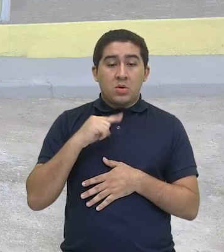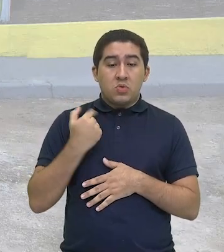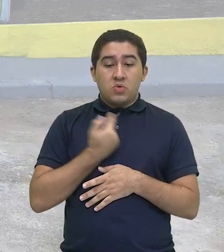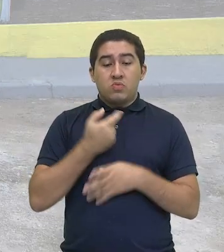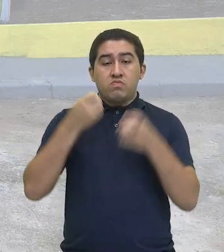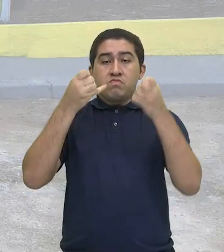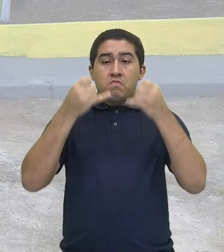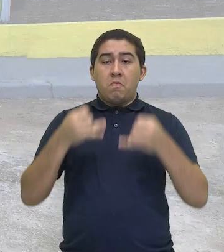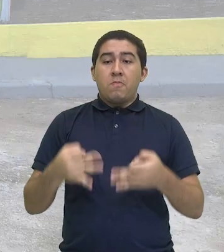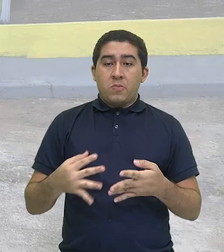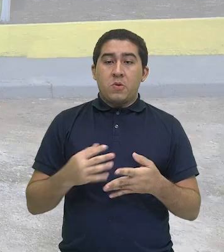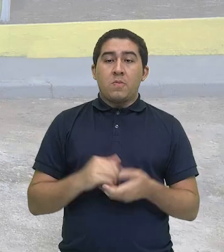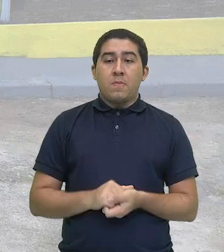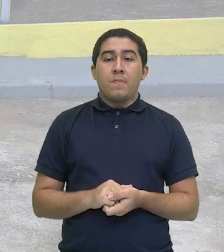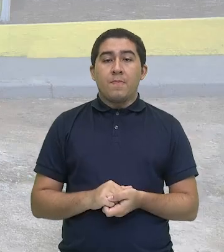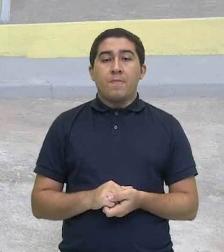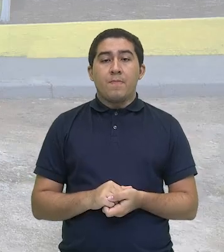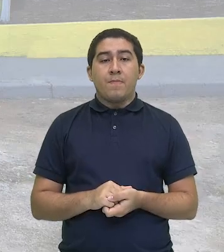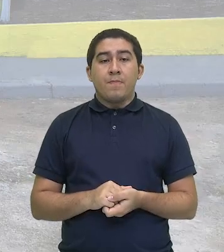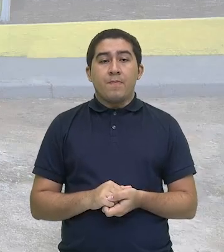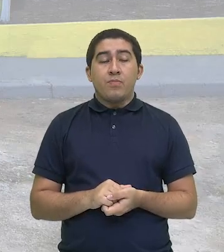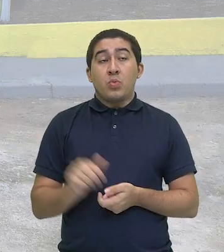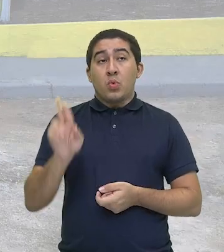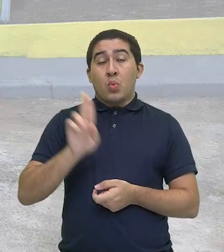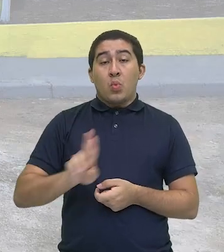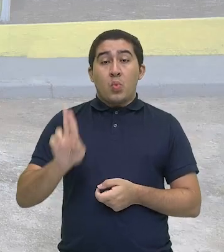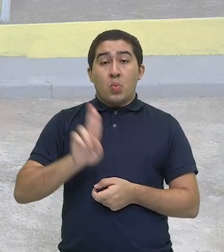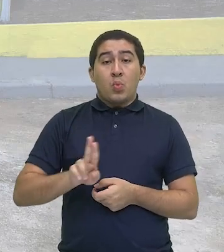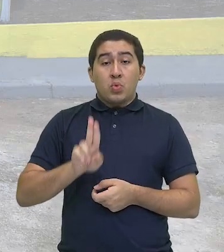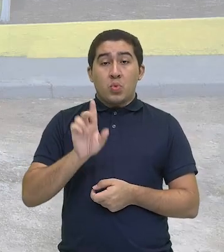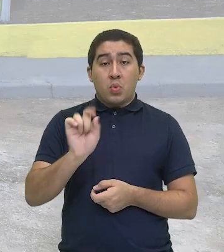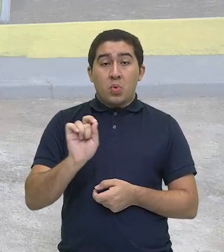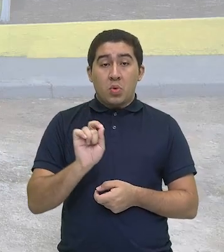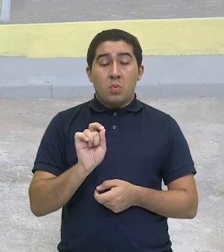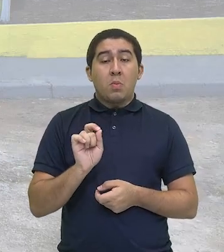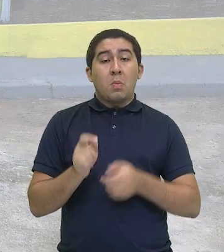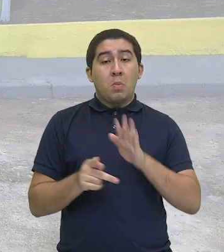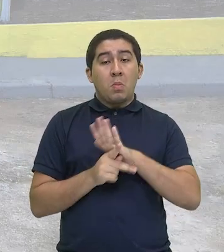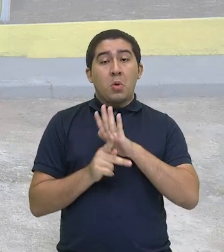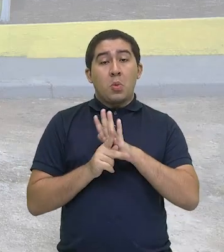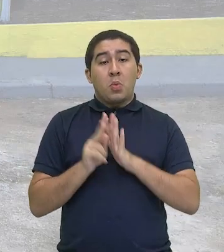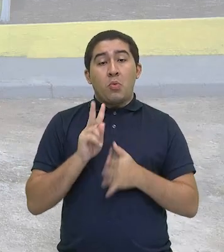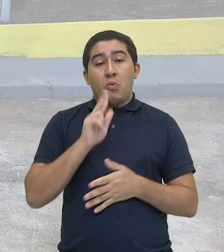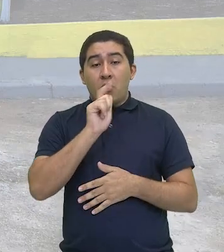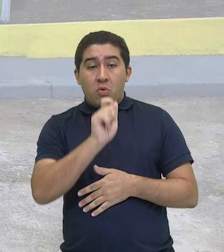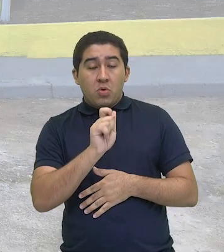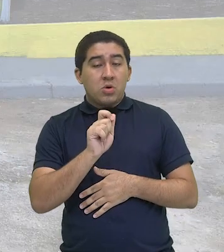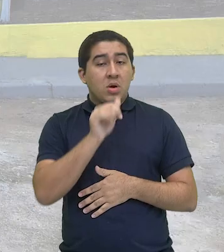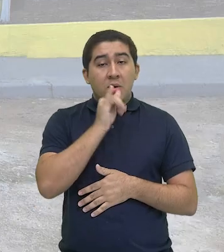aí que o uso exagerado de